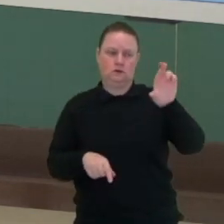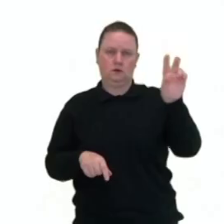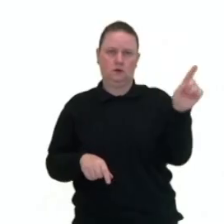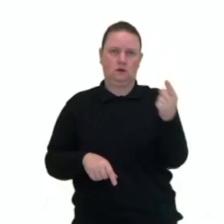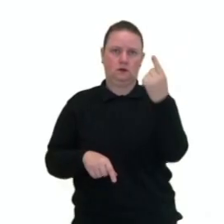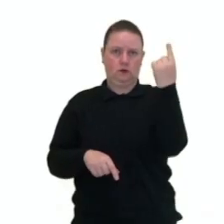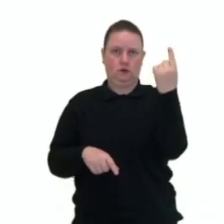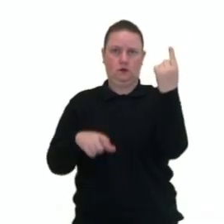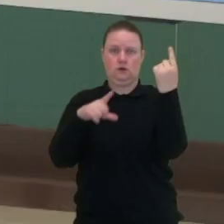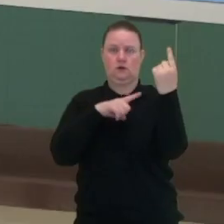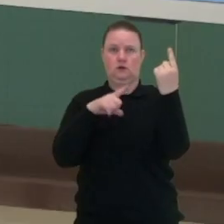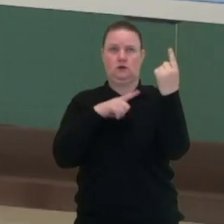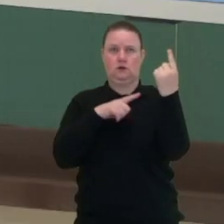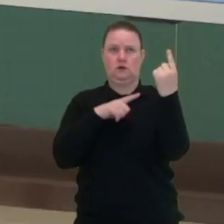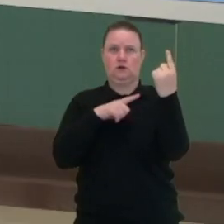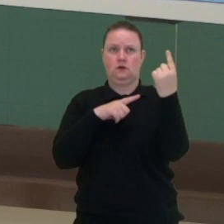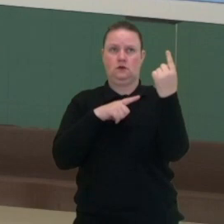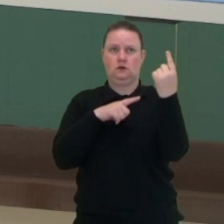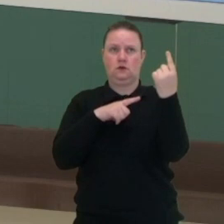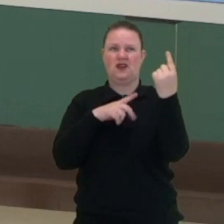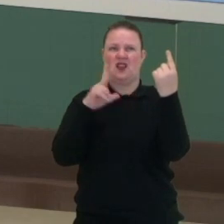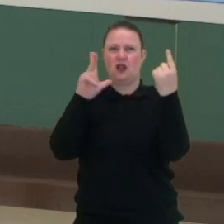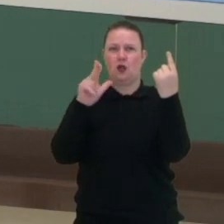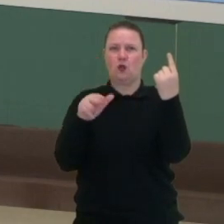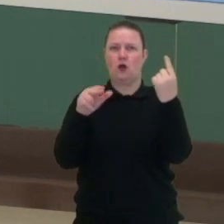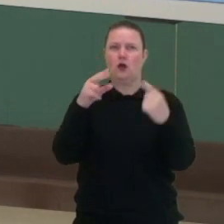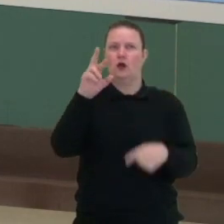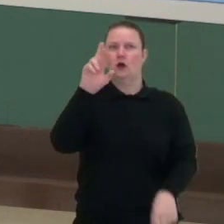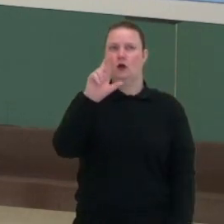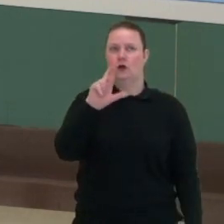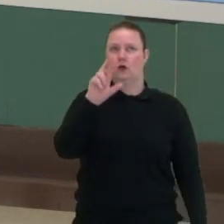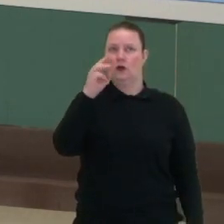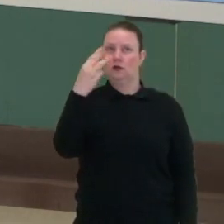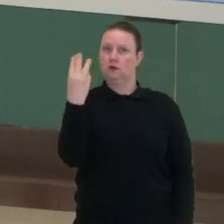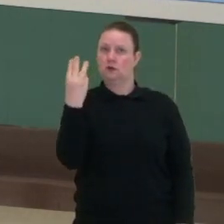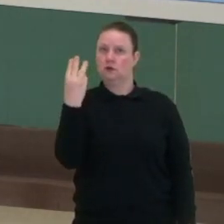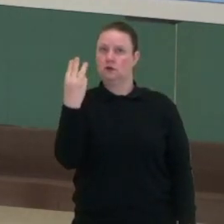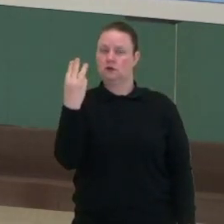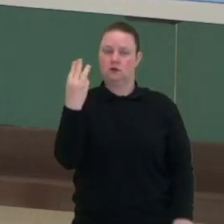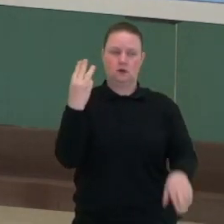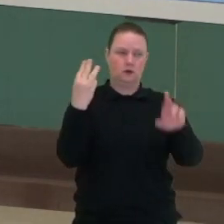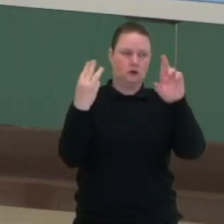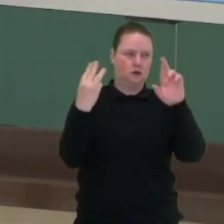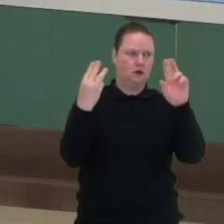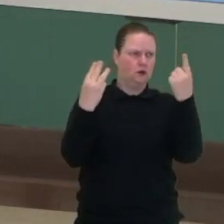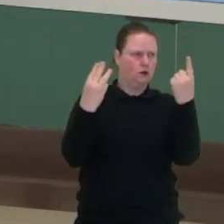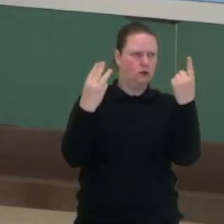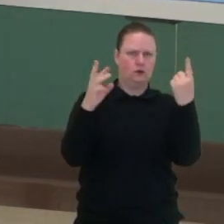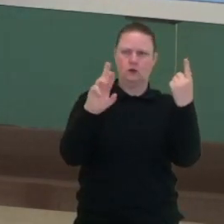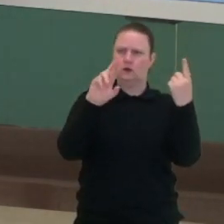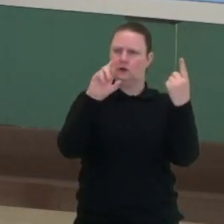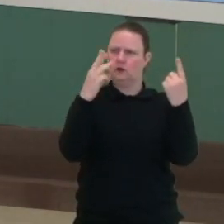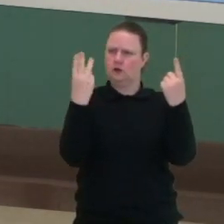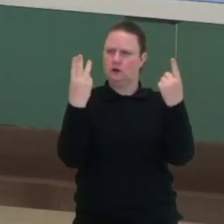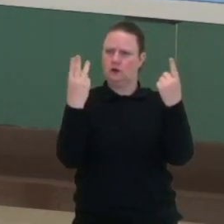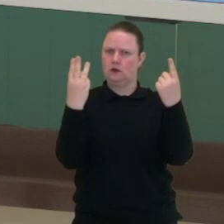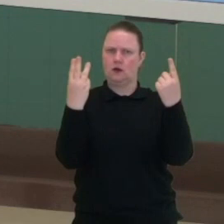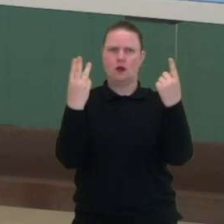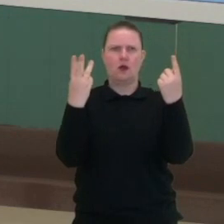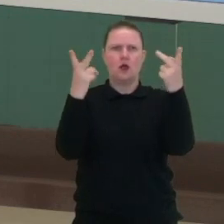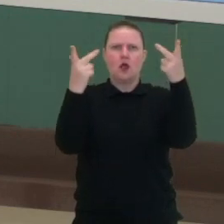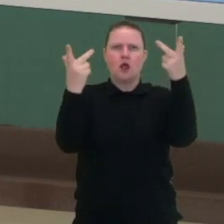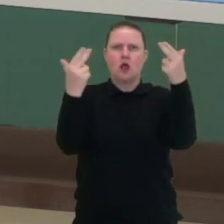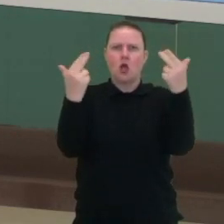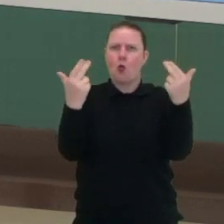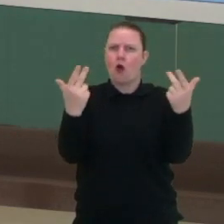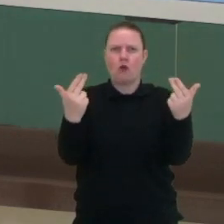possui exatamente as mesmas dimensões que o R3, tá? Então, é importante observar esses detalhes para eu não